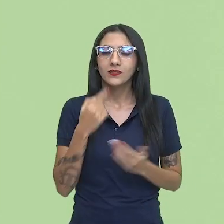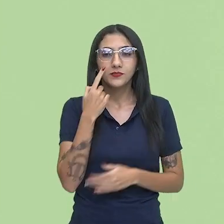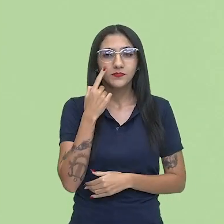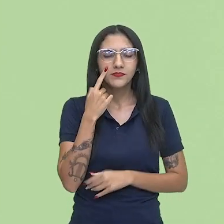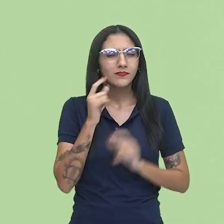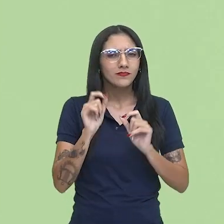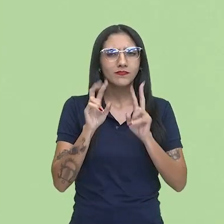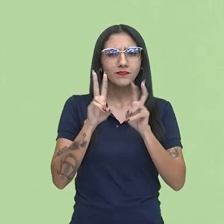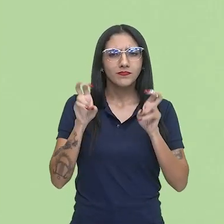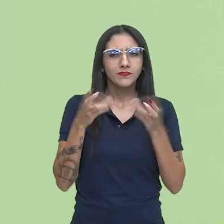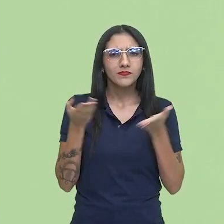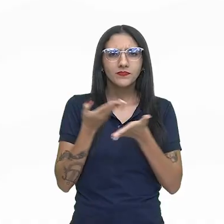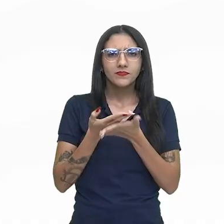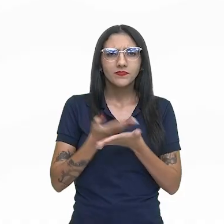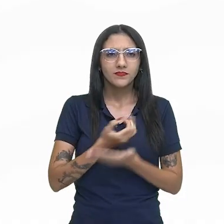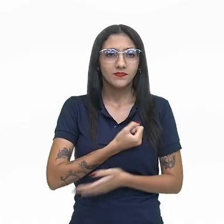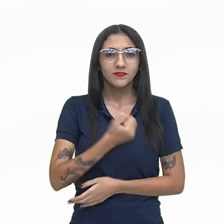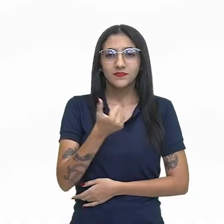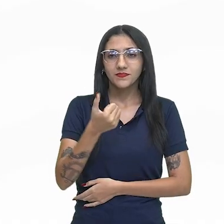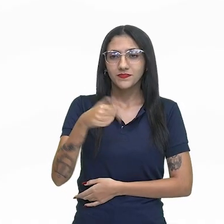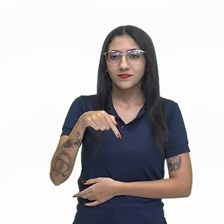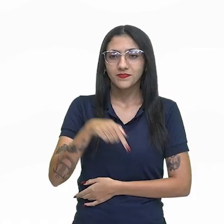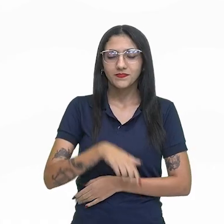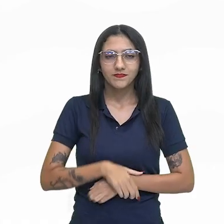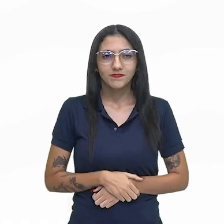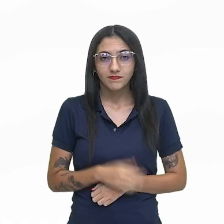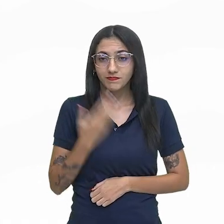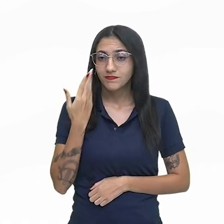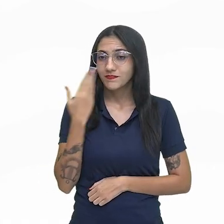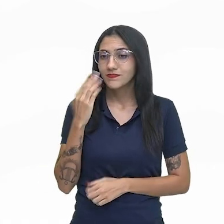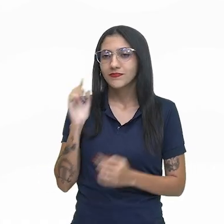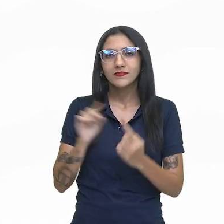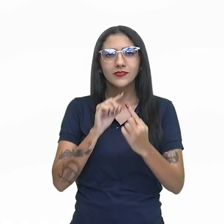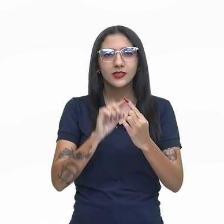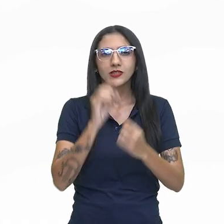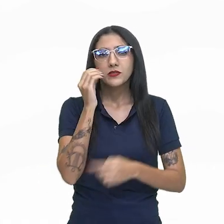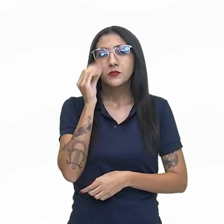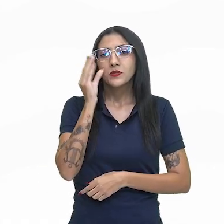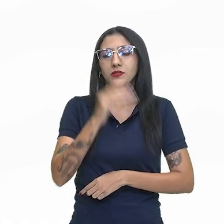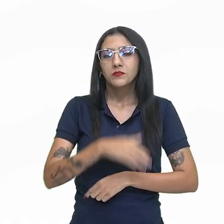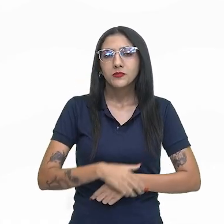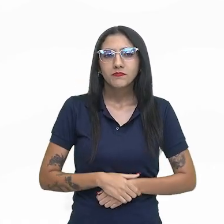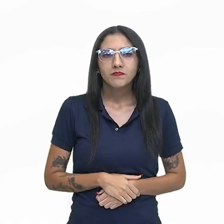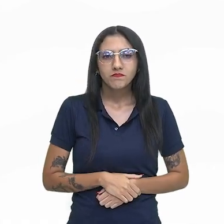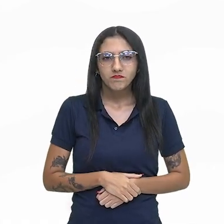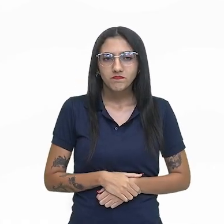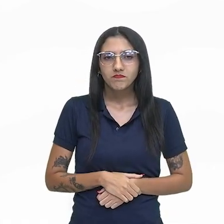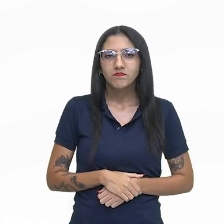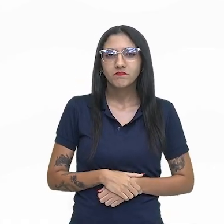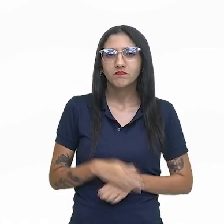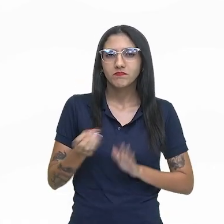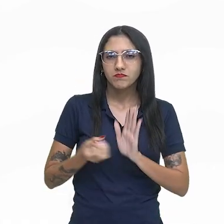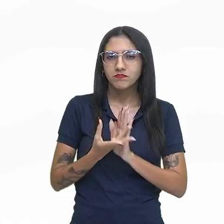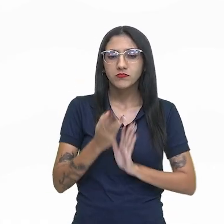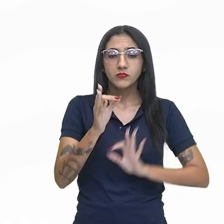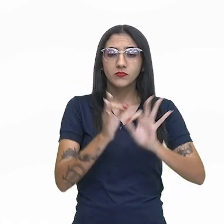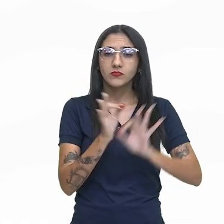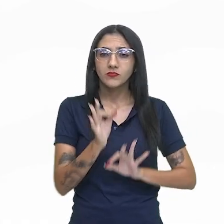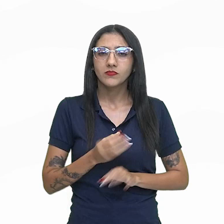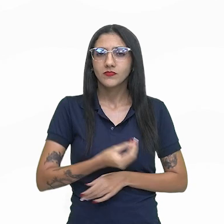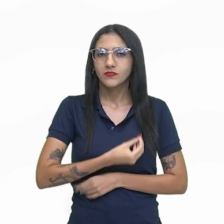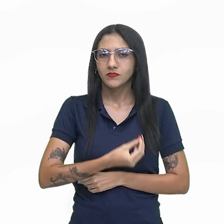na nossa aula 17. Objeto de conhecimento, composição e organização dos